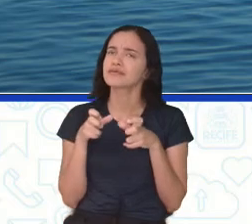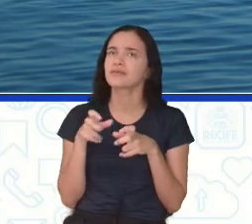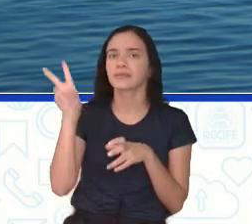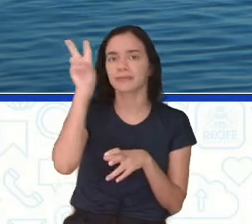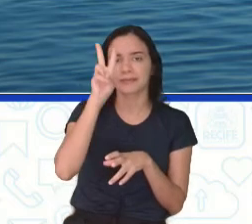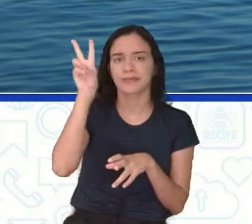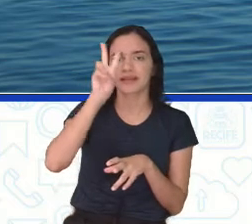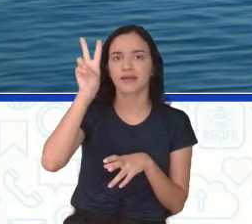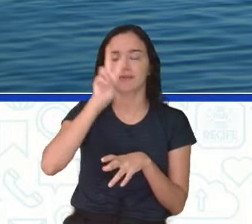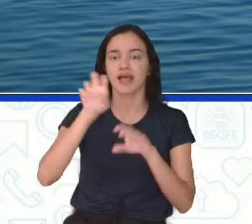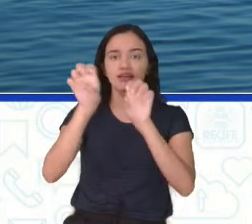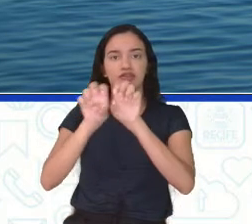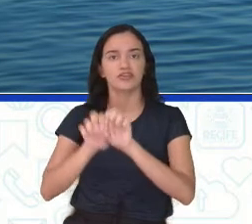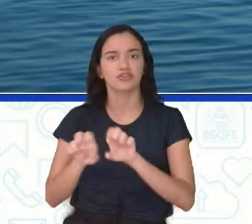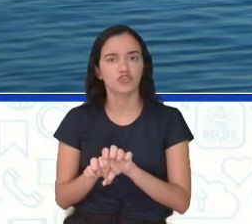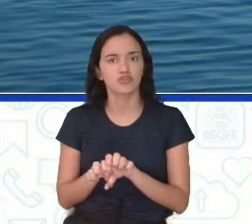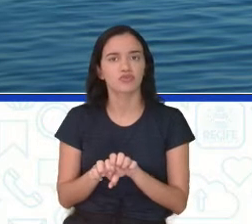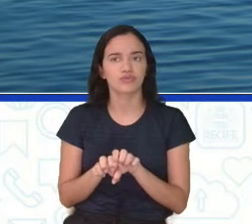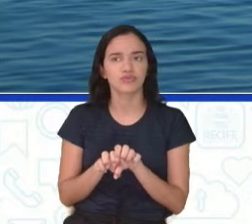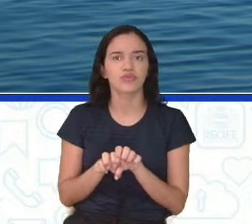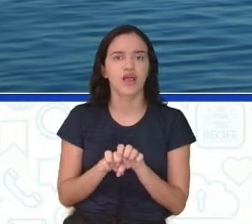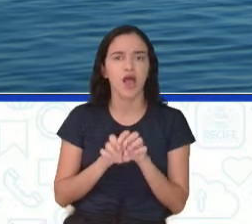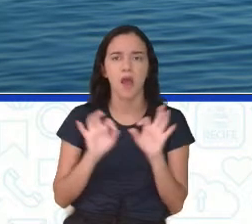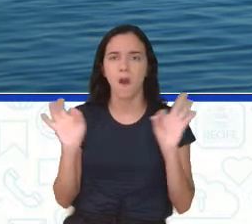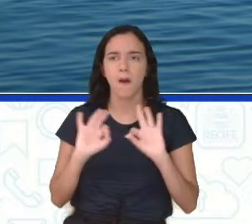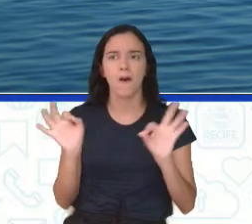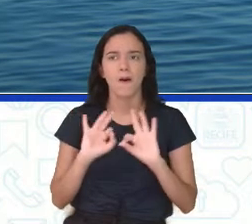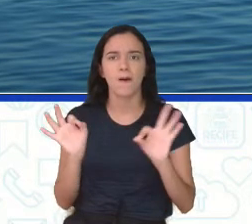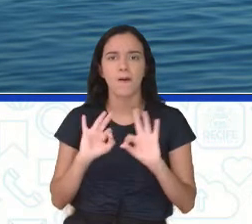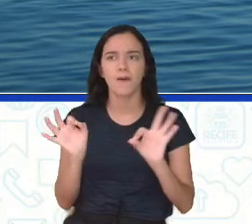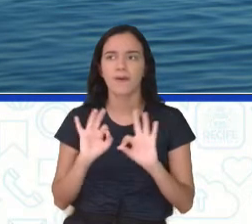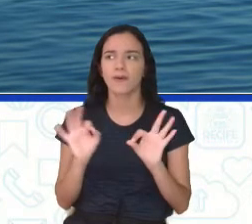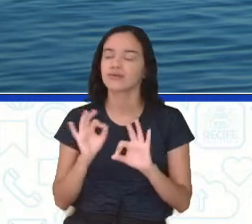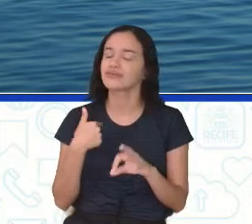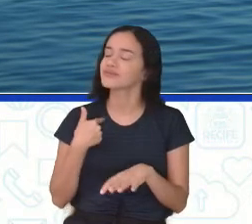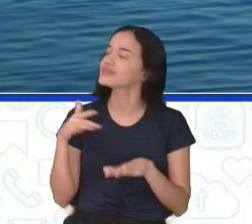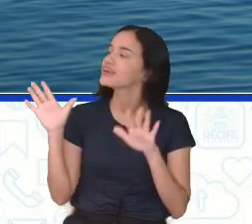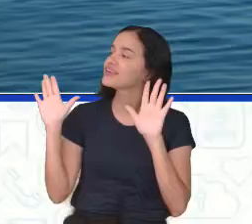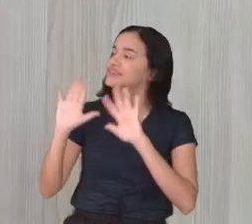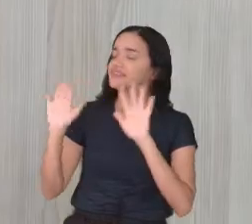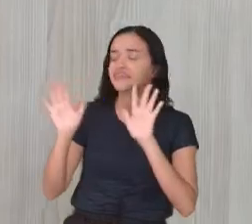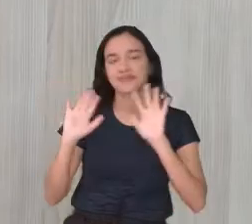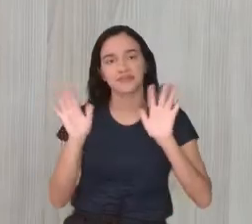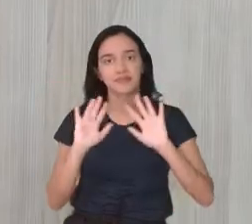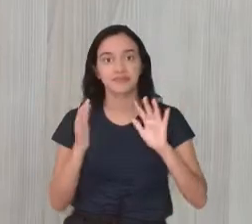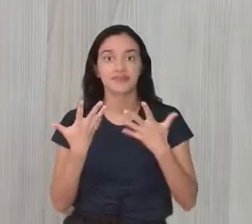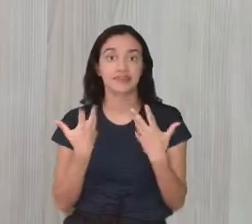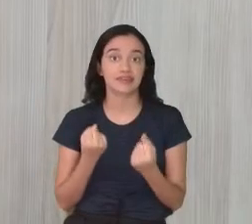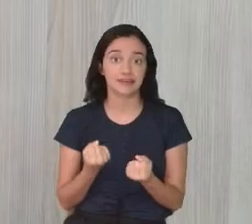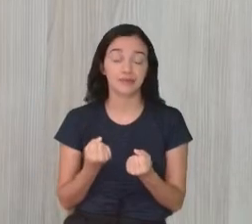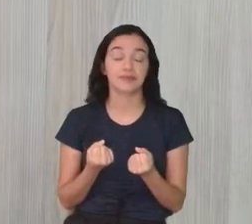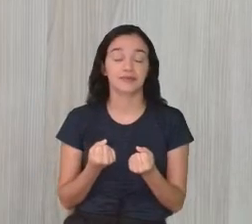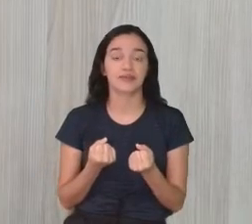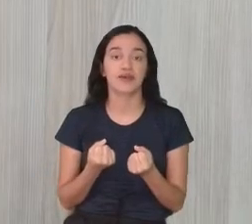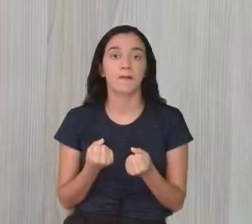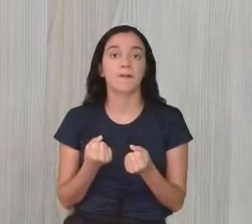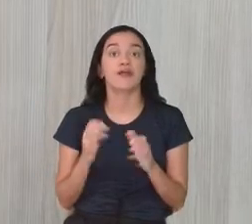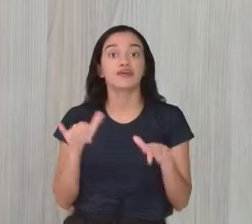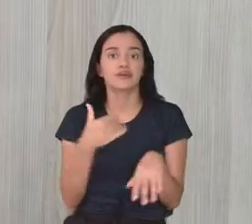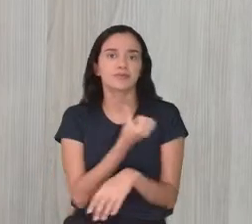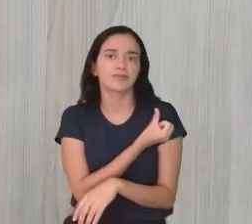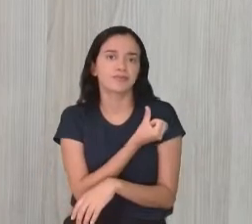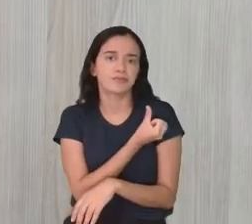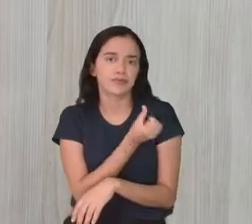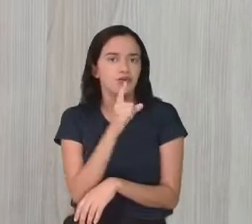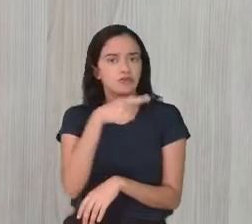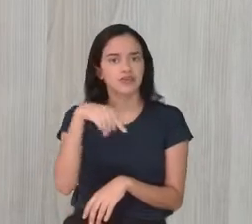lembrar, essa estrutura tá boa. Vendo só, Parabéns. tá ótimo. Vai lá se despedindo, professor. Opa, então vamos embora. Pessoal do 6º ano, você